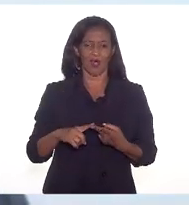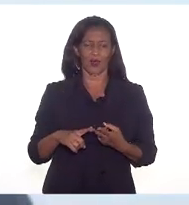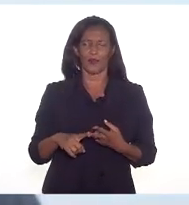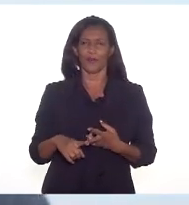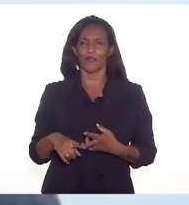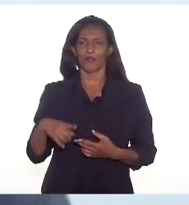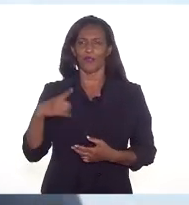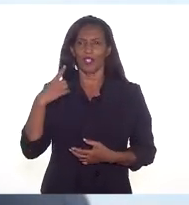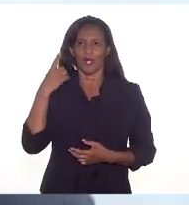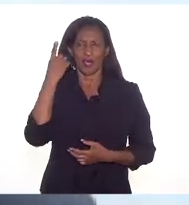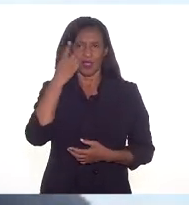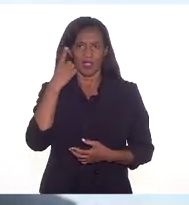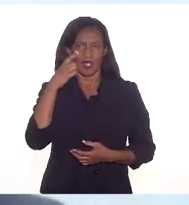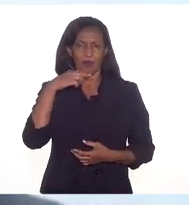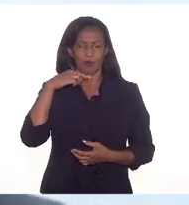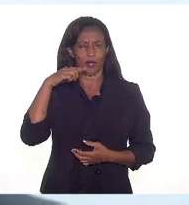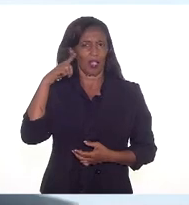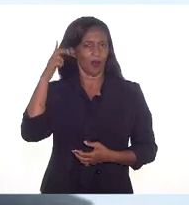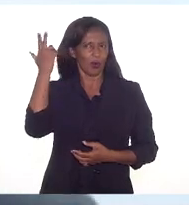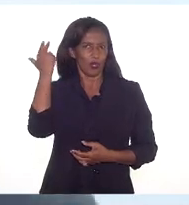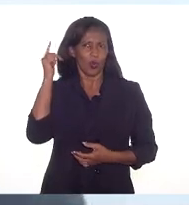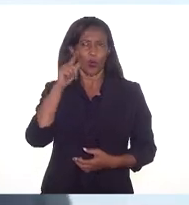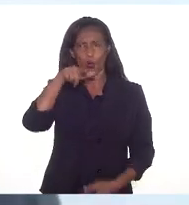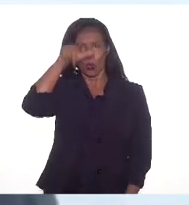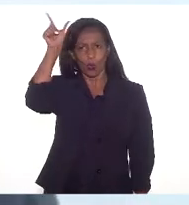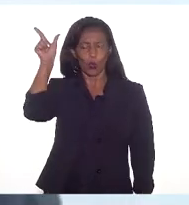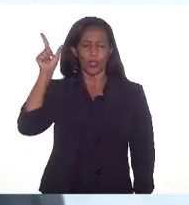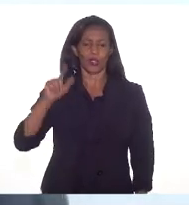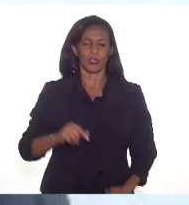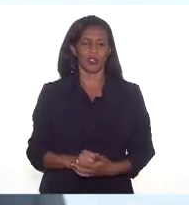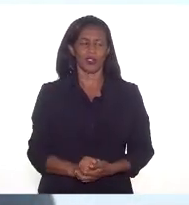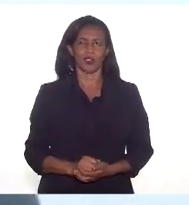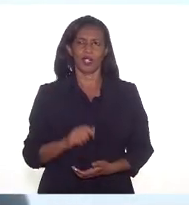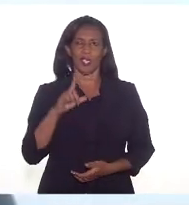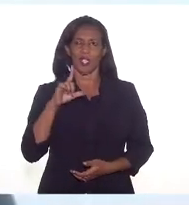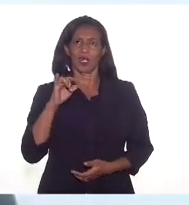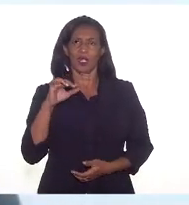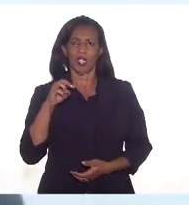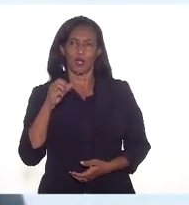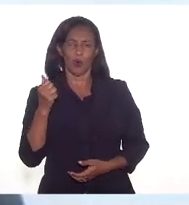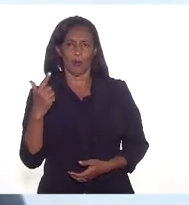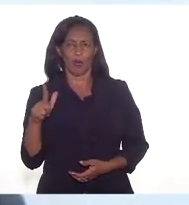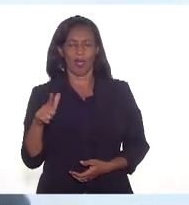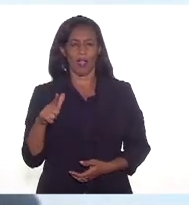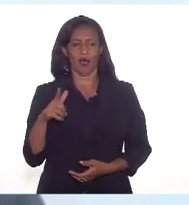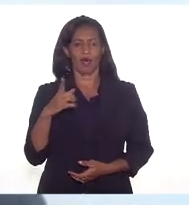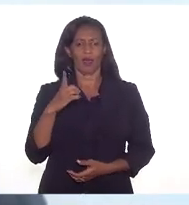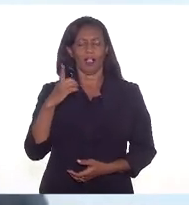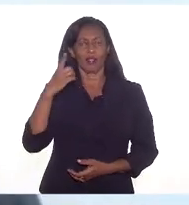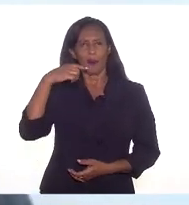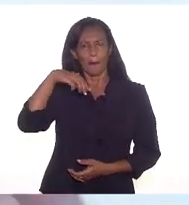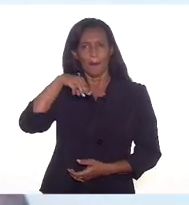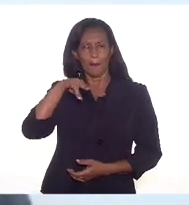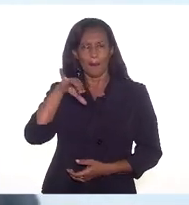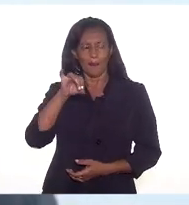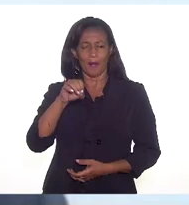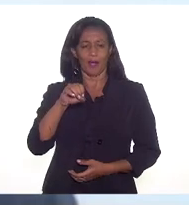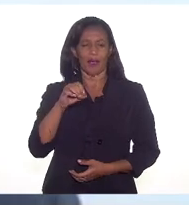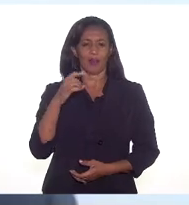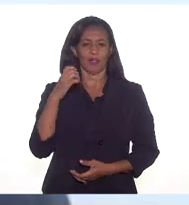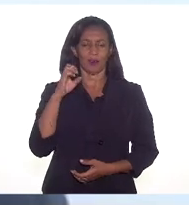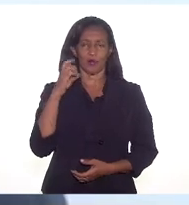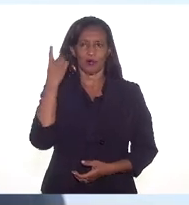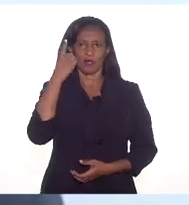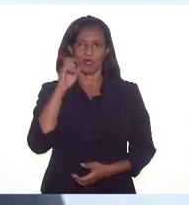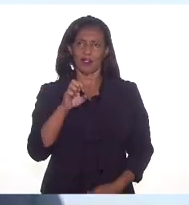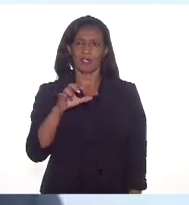Anderson Moraes, deputado Eliomar, deputado Luiz Paulo, líder do governo, deputado Márcio Pacheco, deputada Célia Jordão, saudar